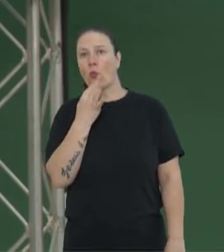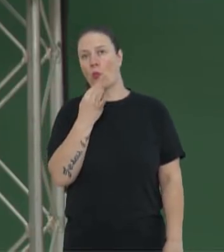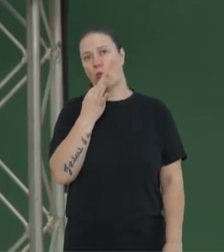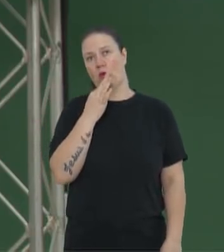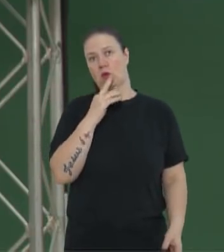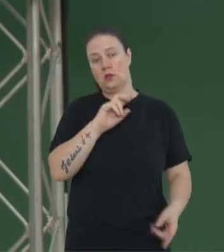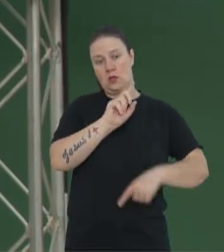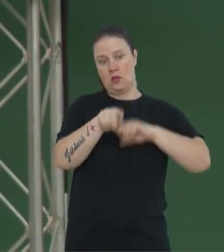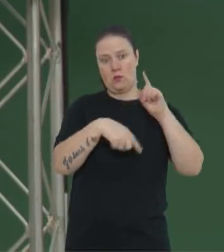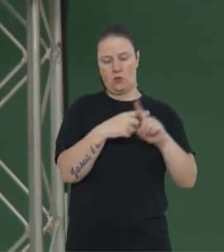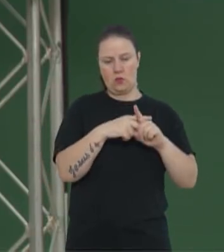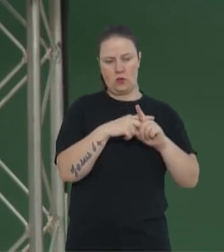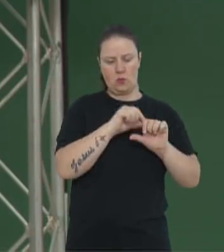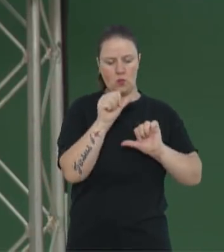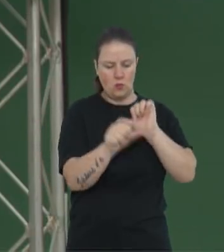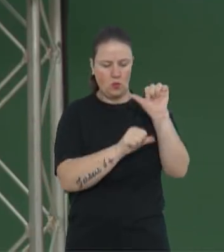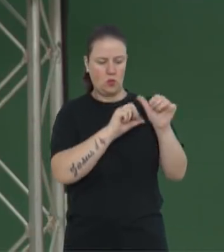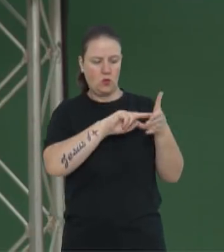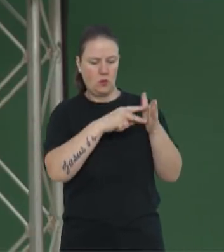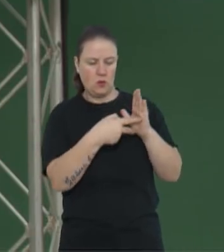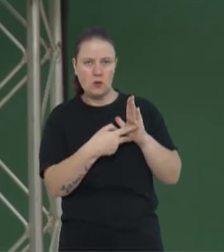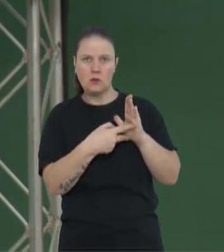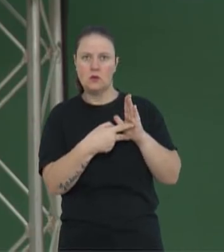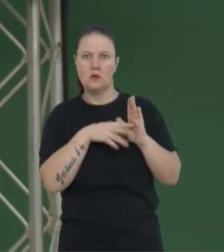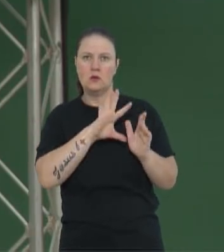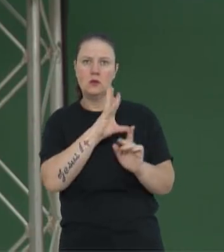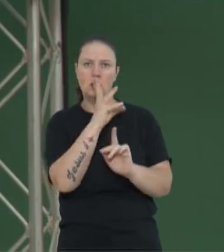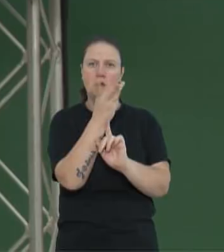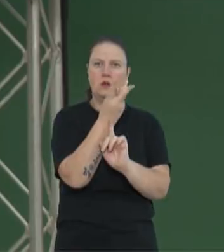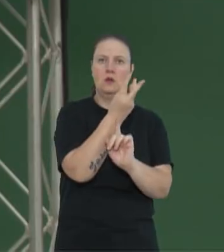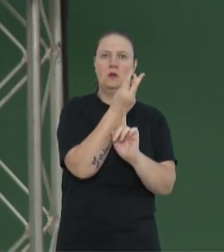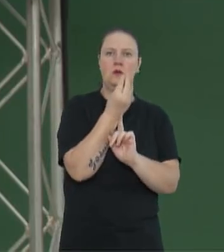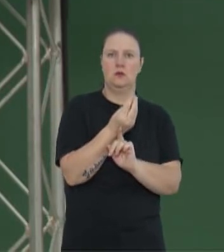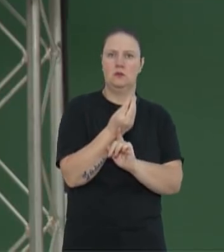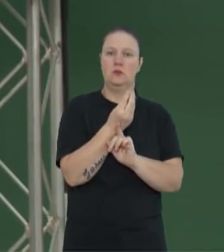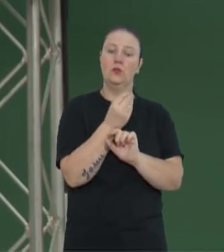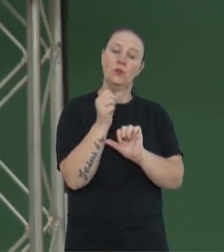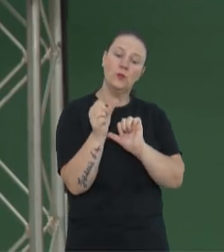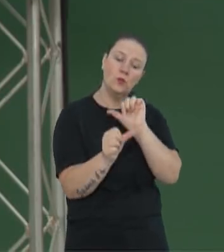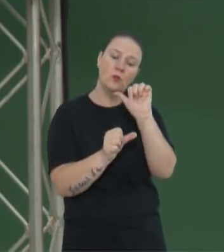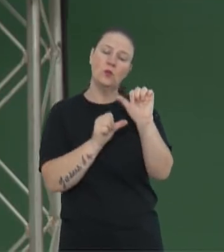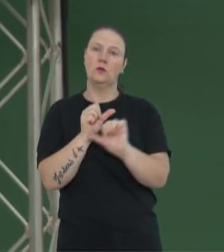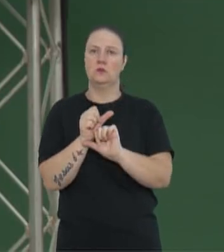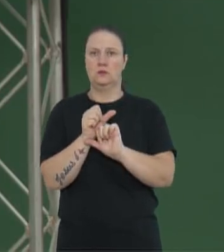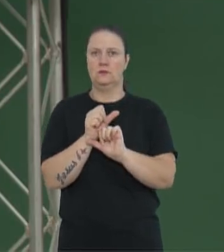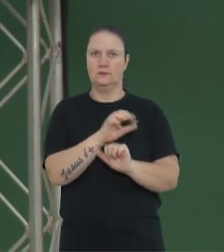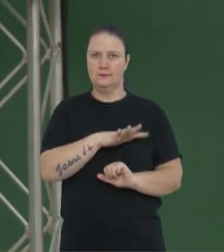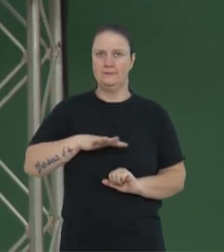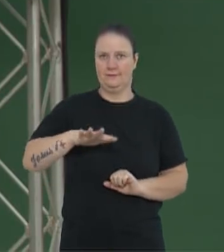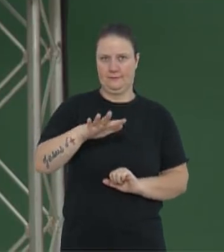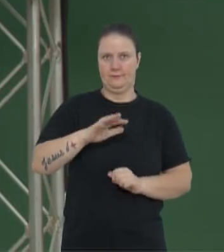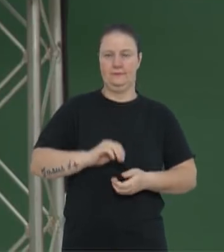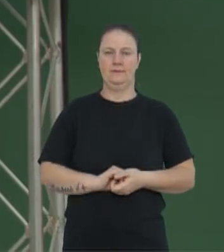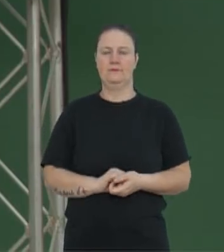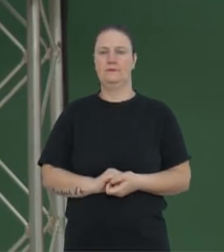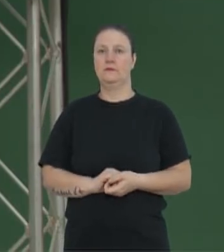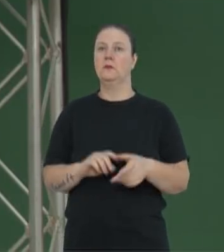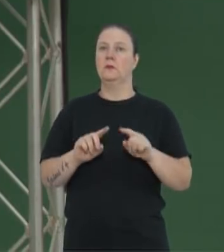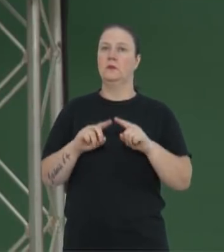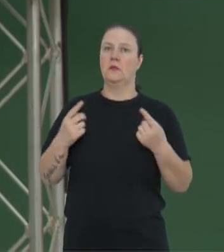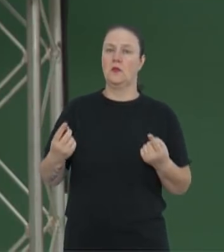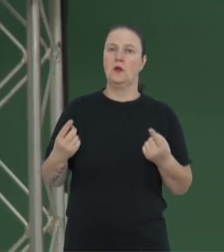significá-los como arte. Tira do ambiente cotidiano e eles passam a ser inseridos no ambiente de arte. Mas